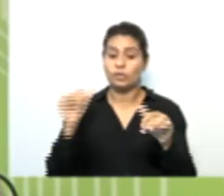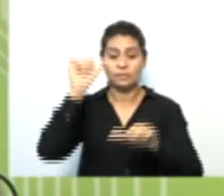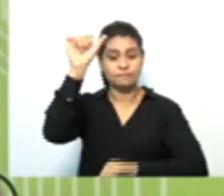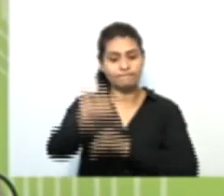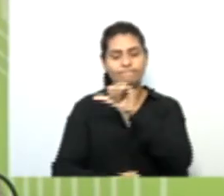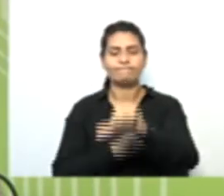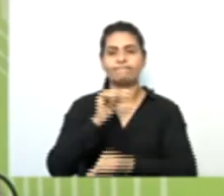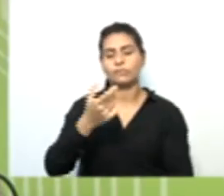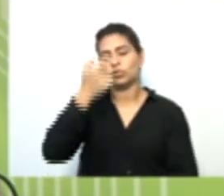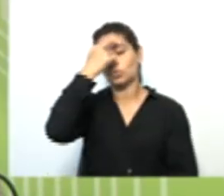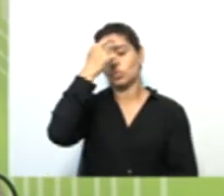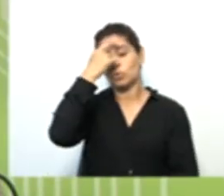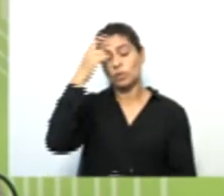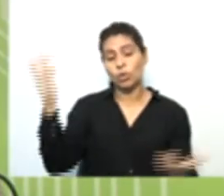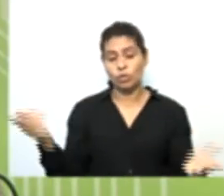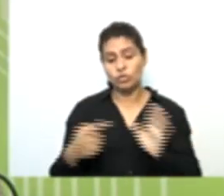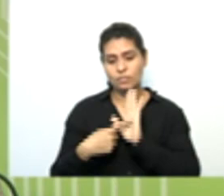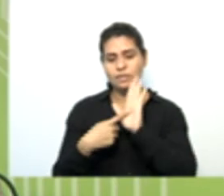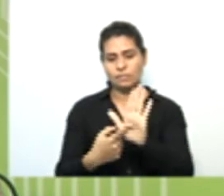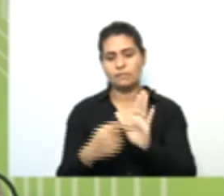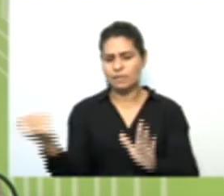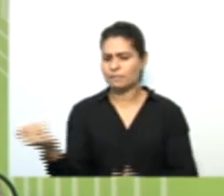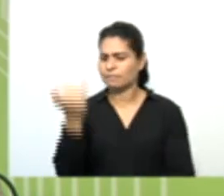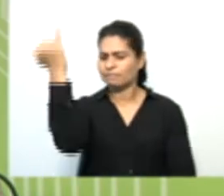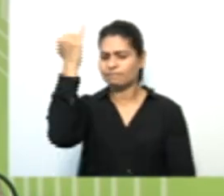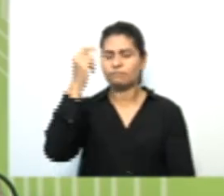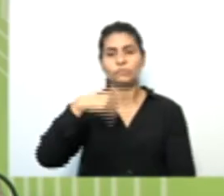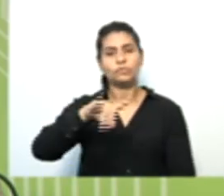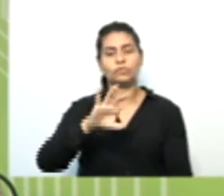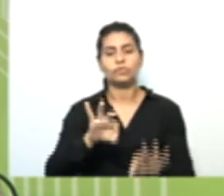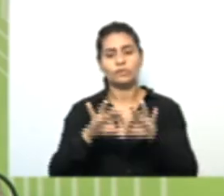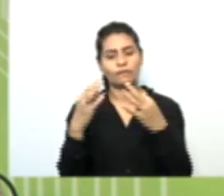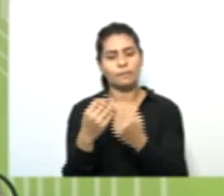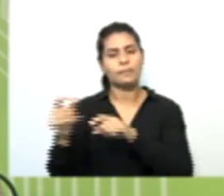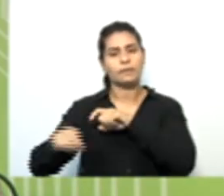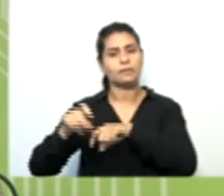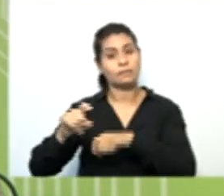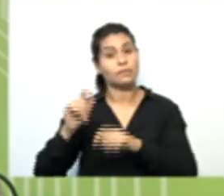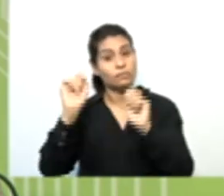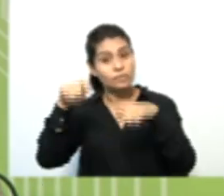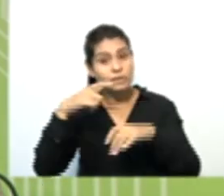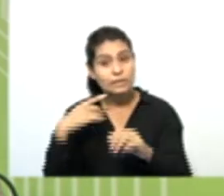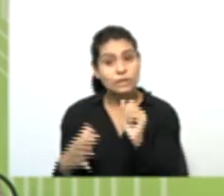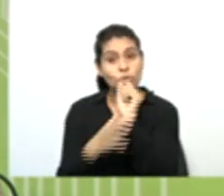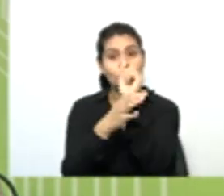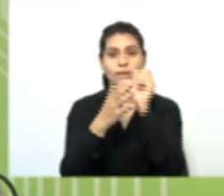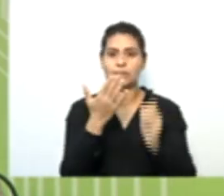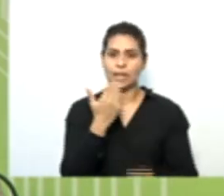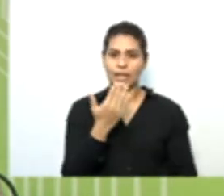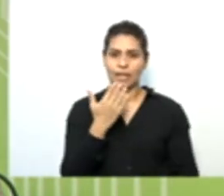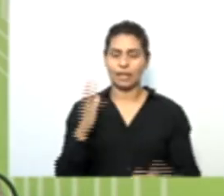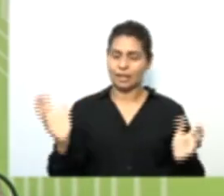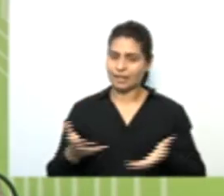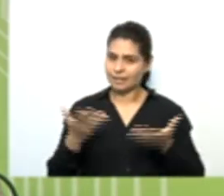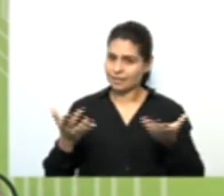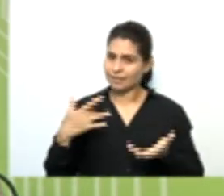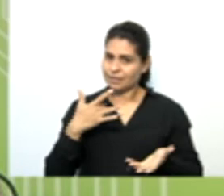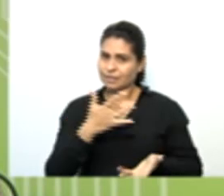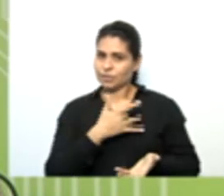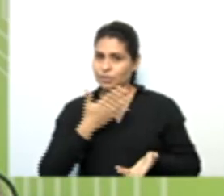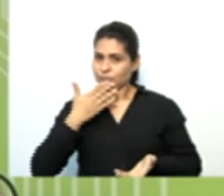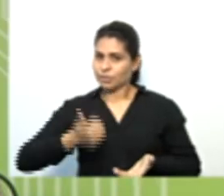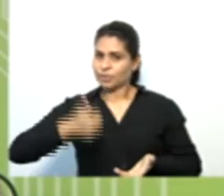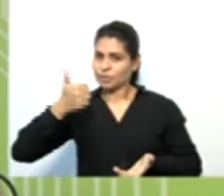mudança de mentalidade, hoje a gente percebe a importância da agricultura familiar para garantir a nossa segurança alimentar. Hoje em dia, a